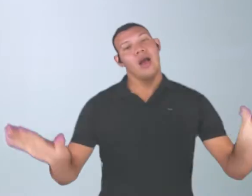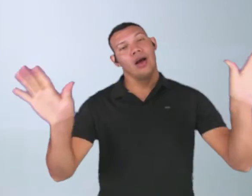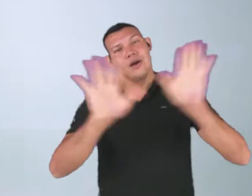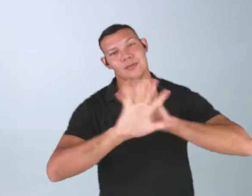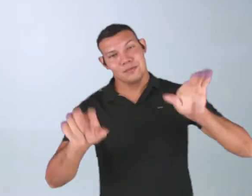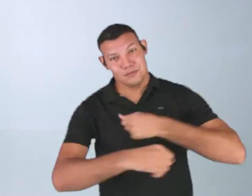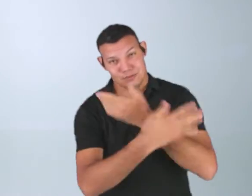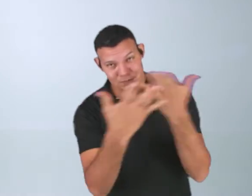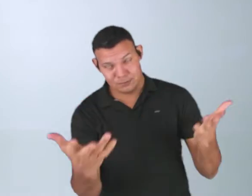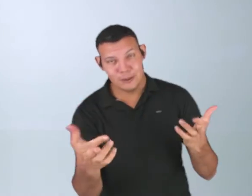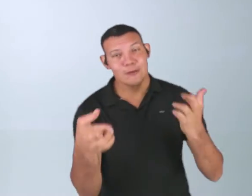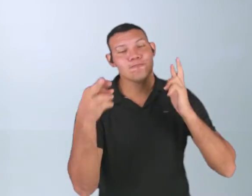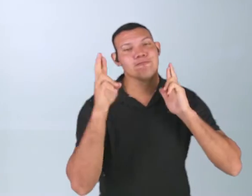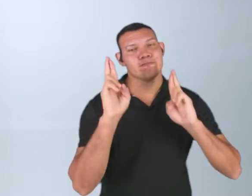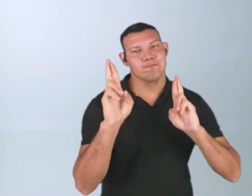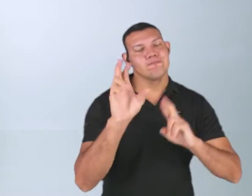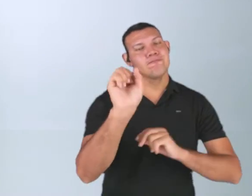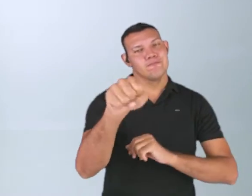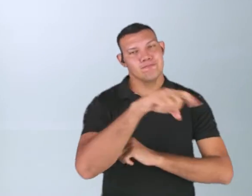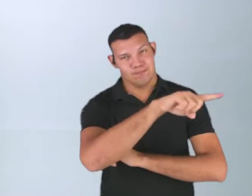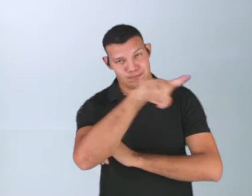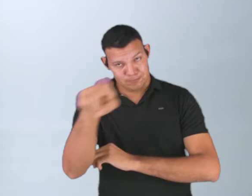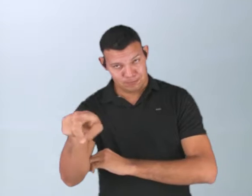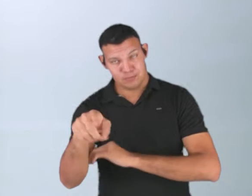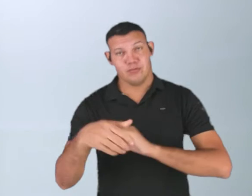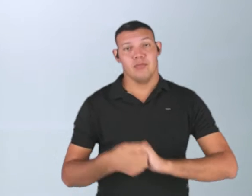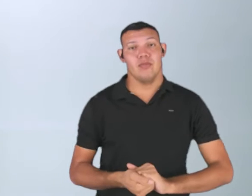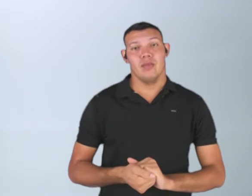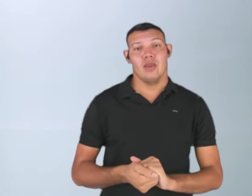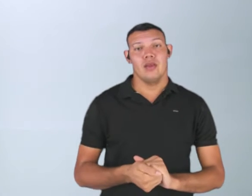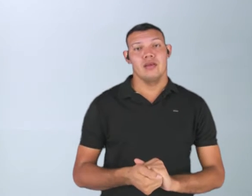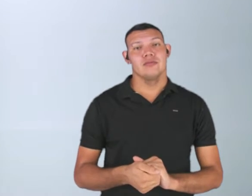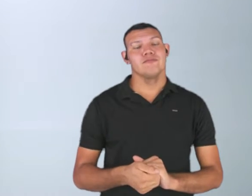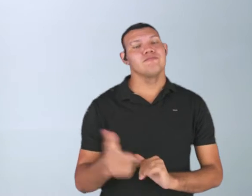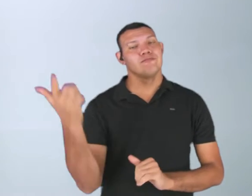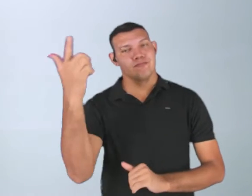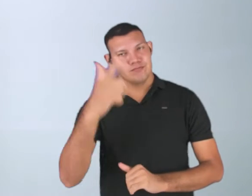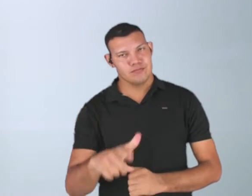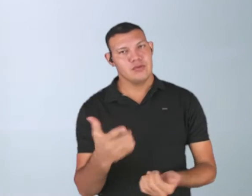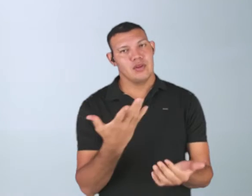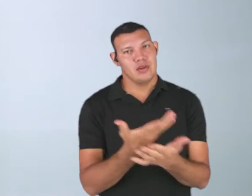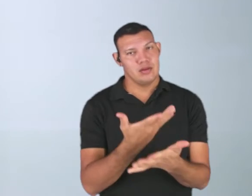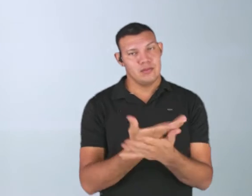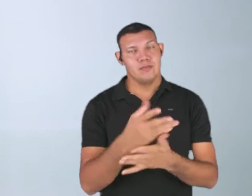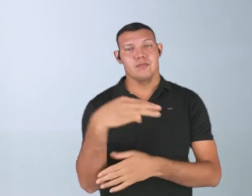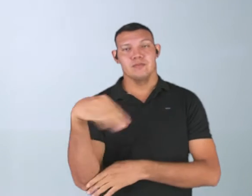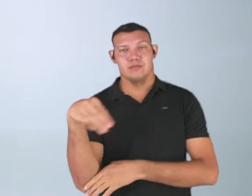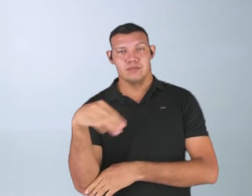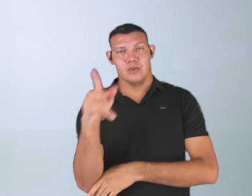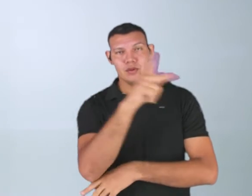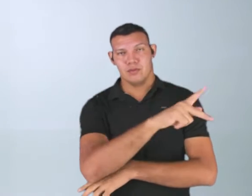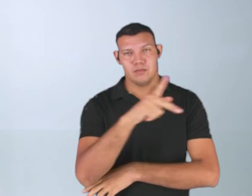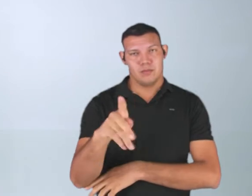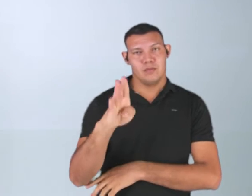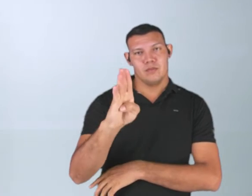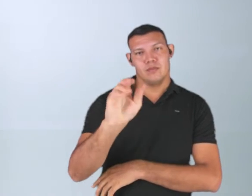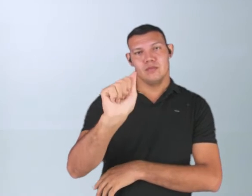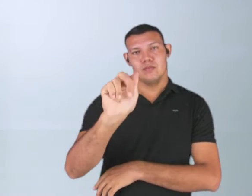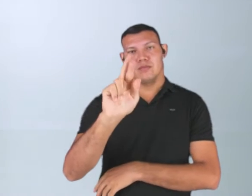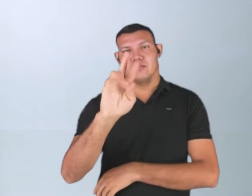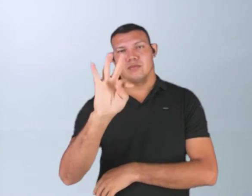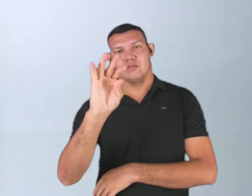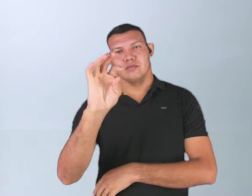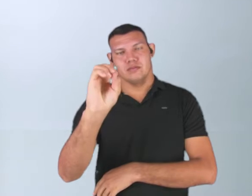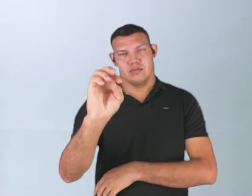Olá pessoal, tudo bem? Eu espero que esteja tudo bem com vocês. Vamos a mais uma aula de matemática. Meu nome é Bartô, professor de